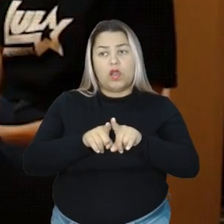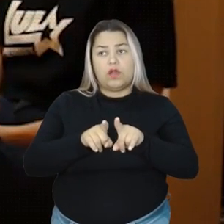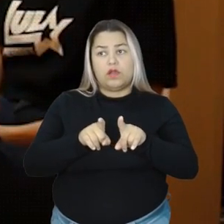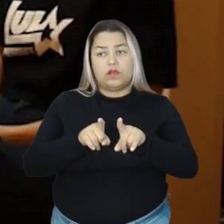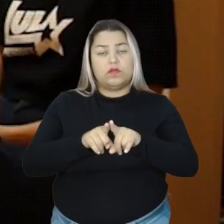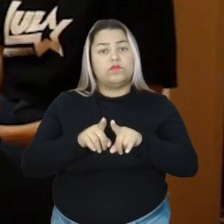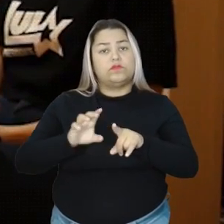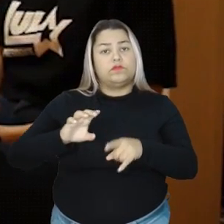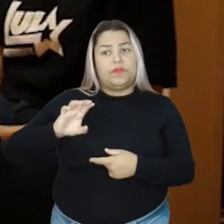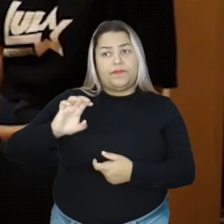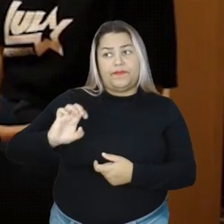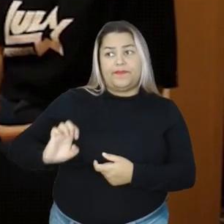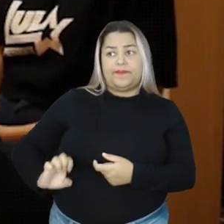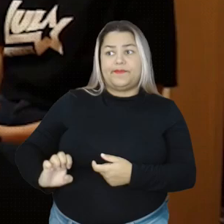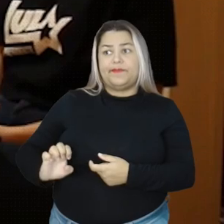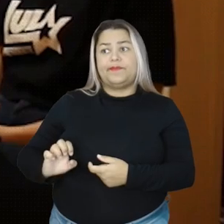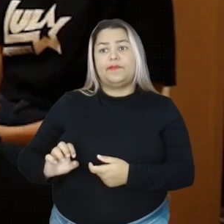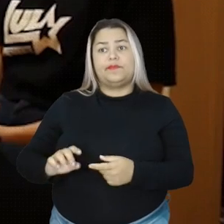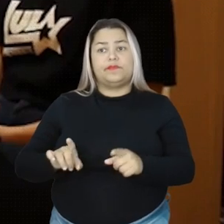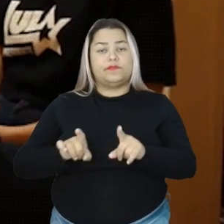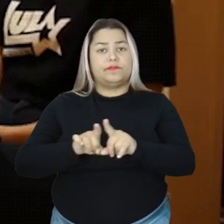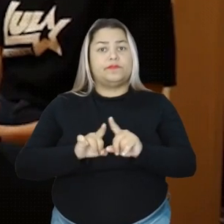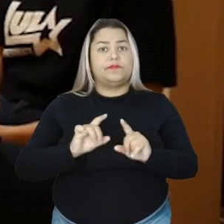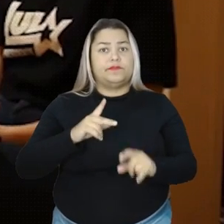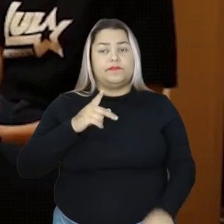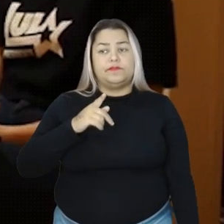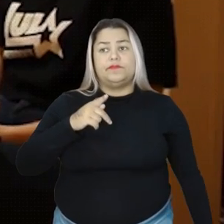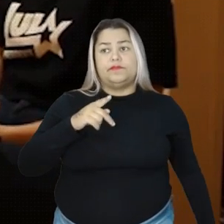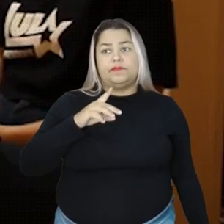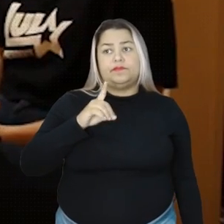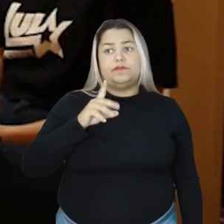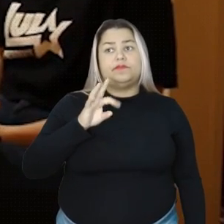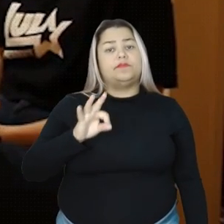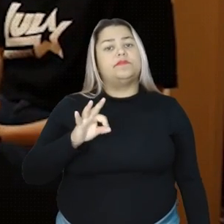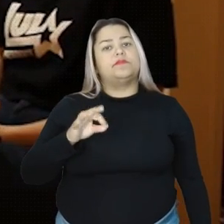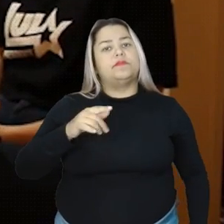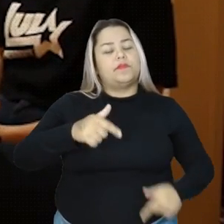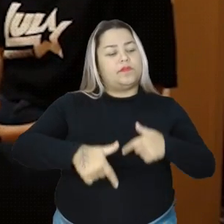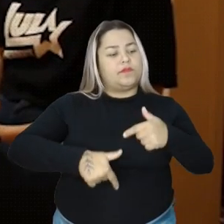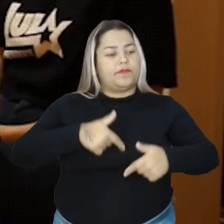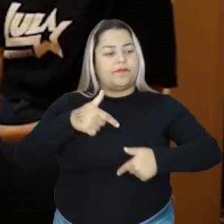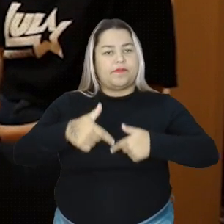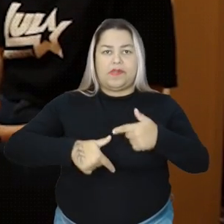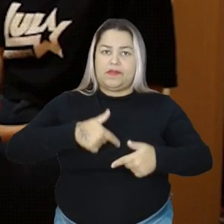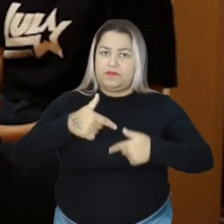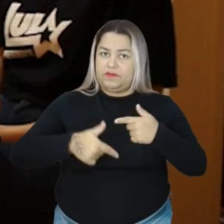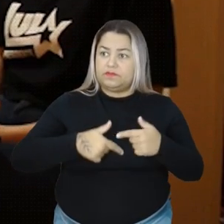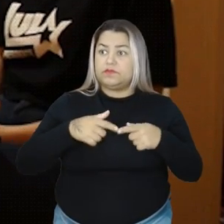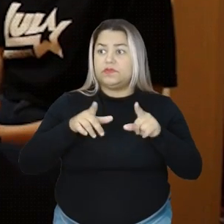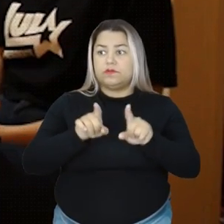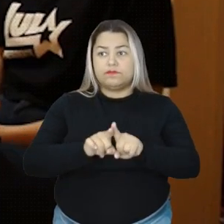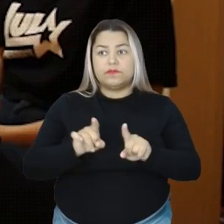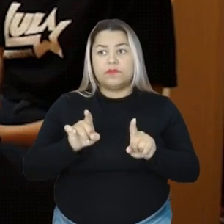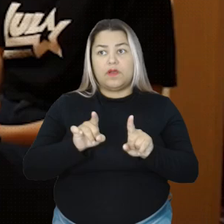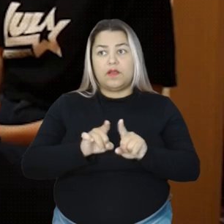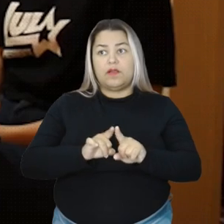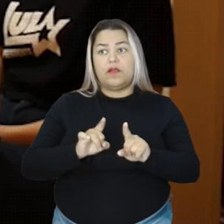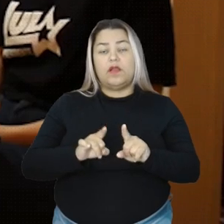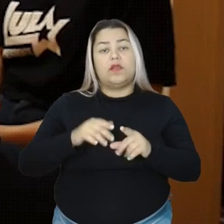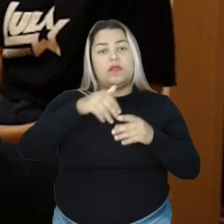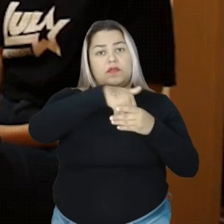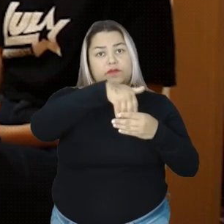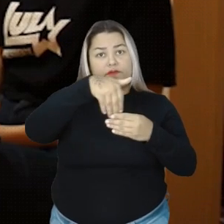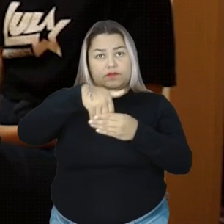campo de esquerda, era o PDT, o trabalhismo, né? E aí, né, naquela